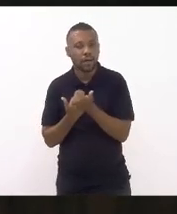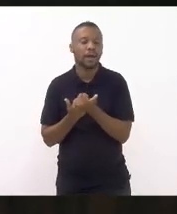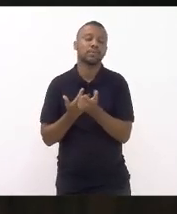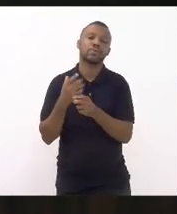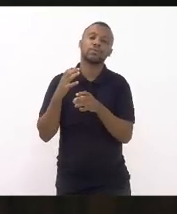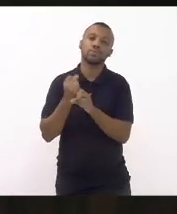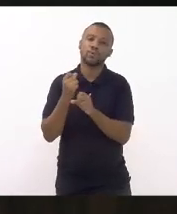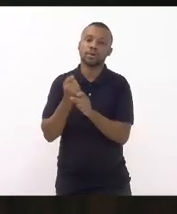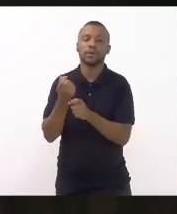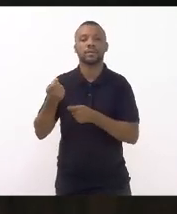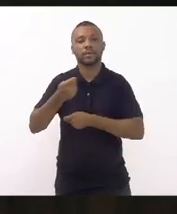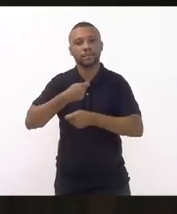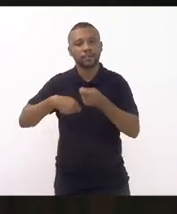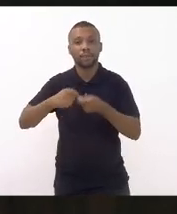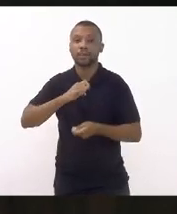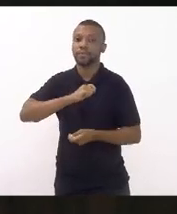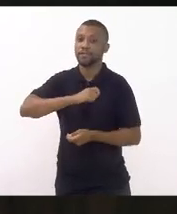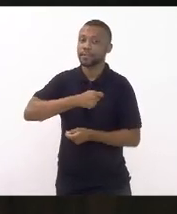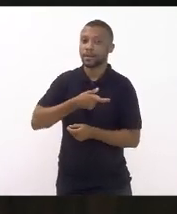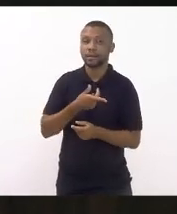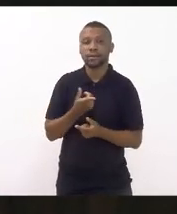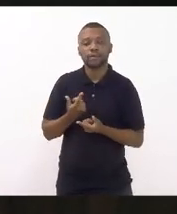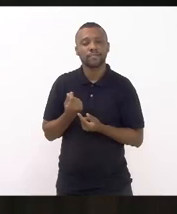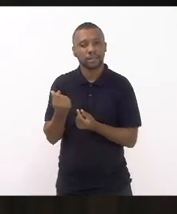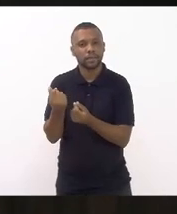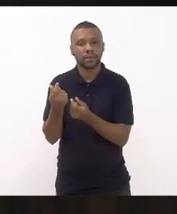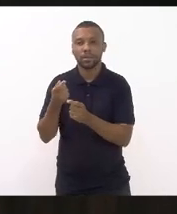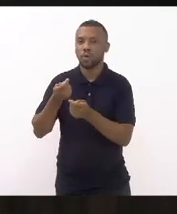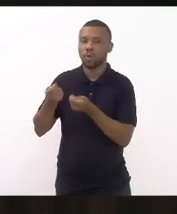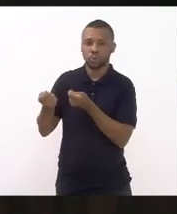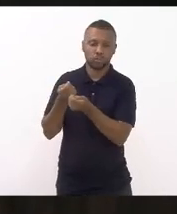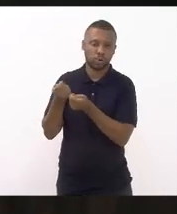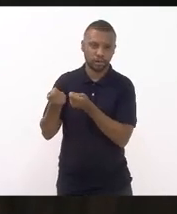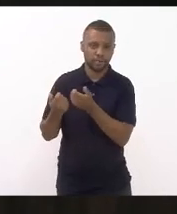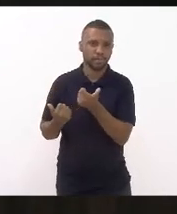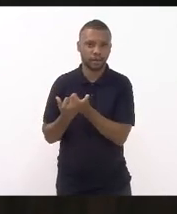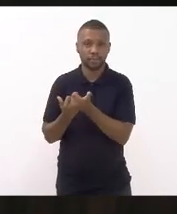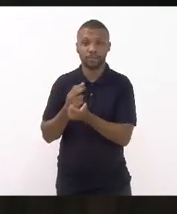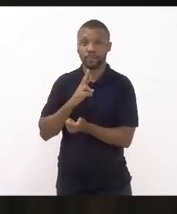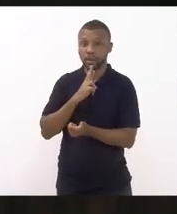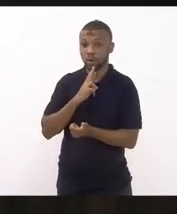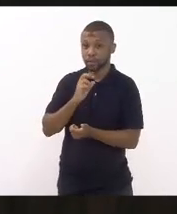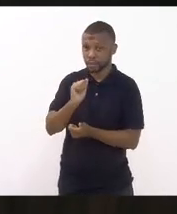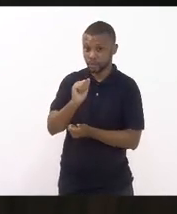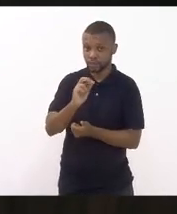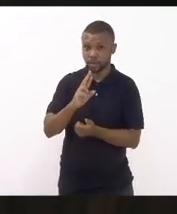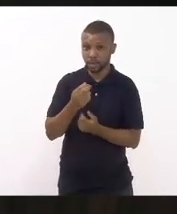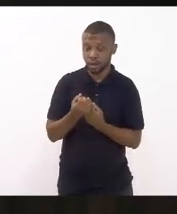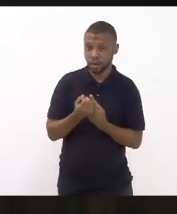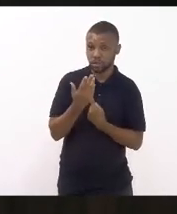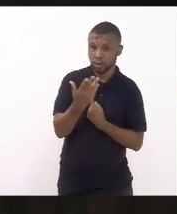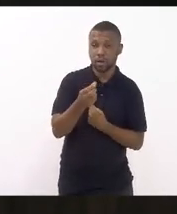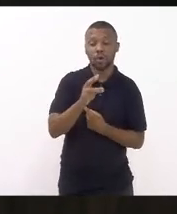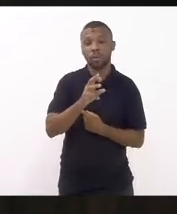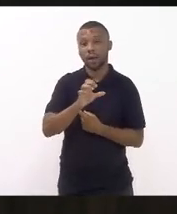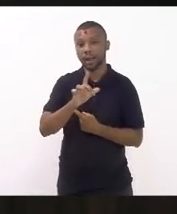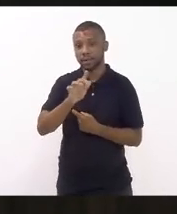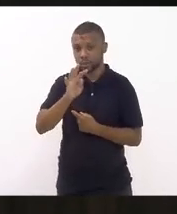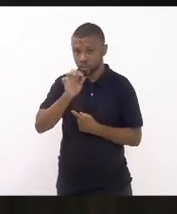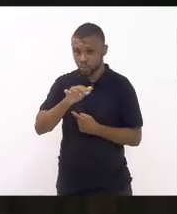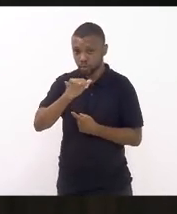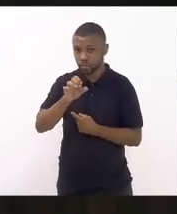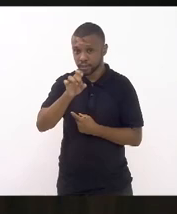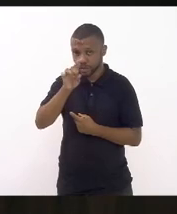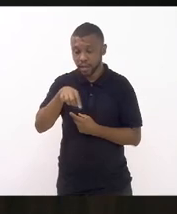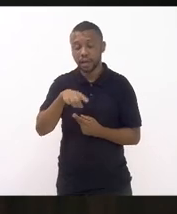orçamento, fiscalização financeira e controle favorável. Relatores, deputado Rodrigo Amorim, Wellington José, delegado Carlos Augusto, Rodrigo